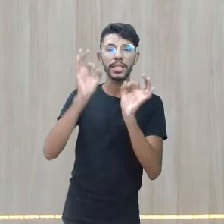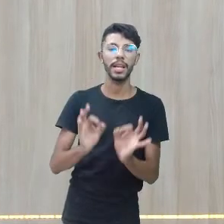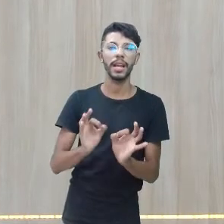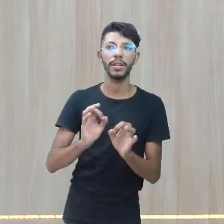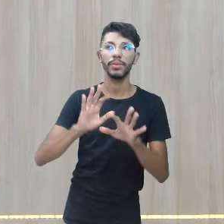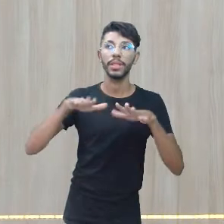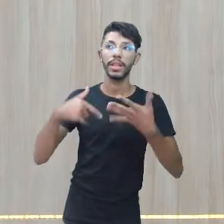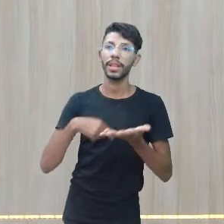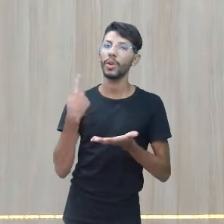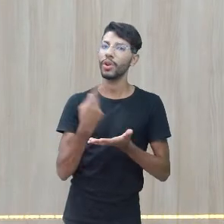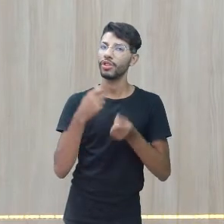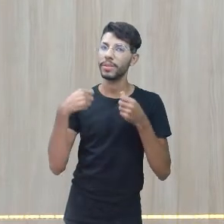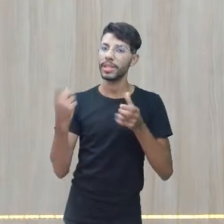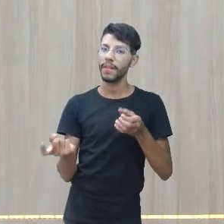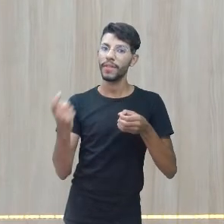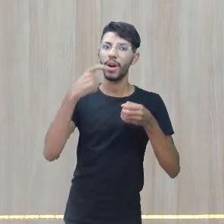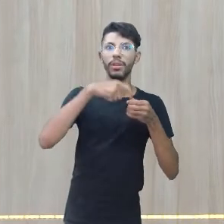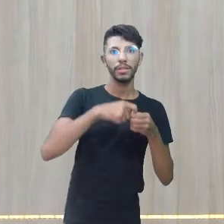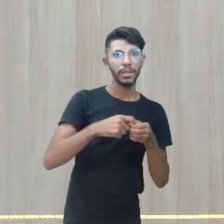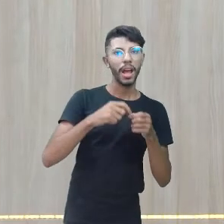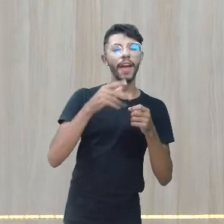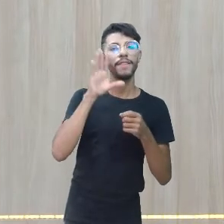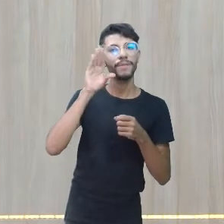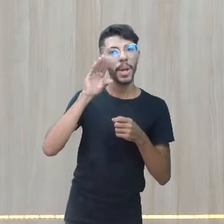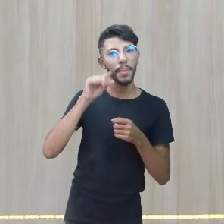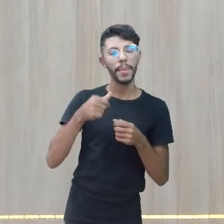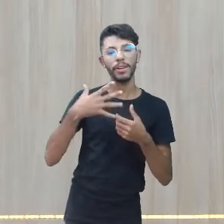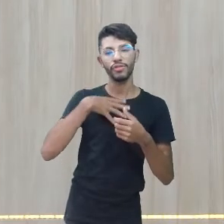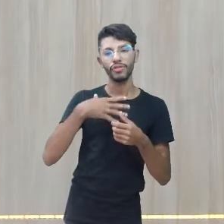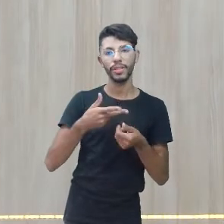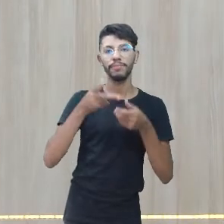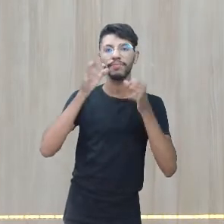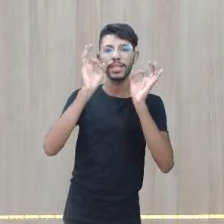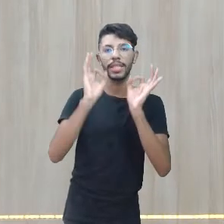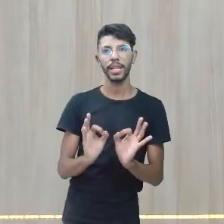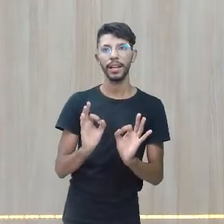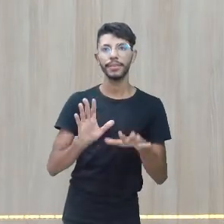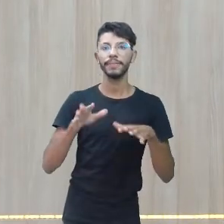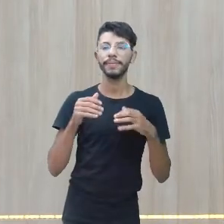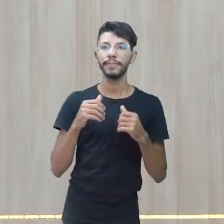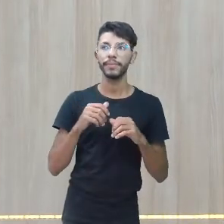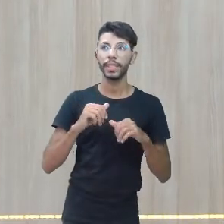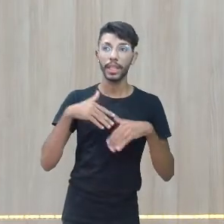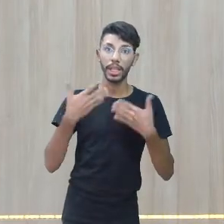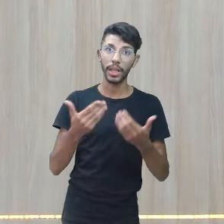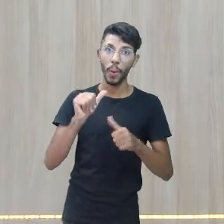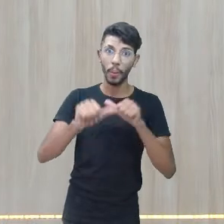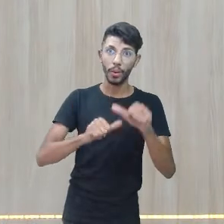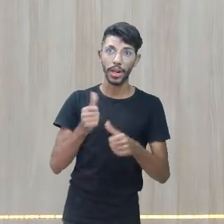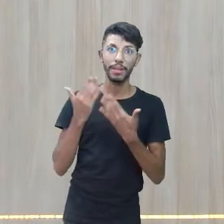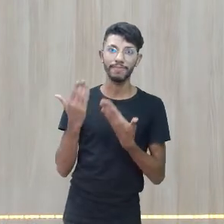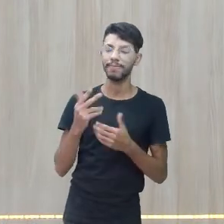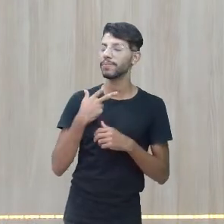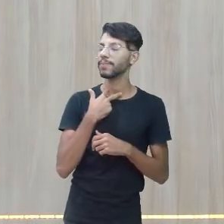nós temos que voltar e falar da forma correta, não é? Então, isso não pode mudar, tá bom?